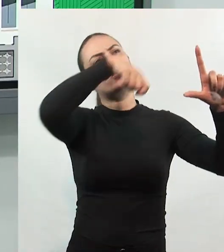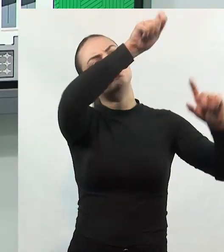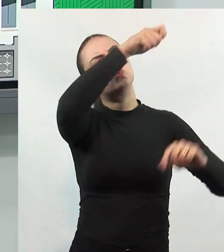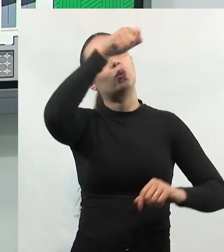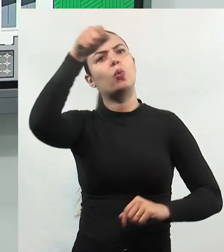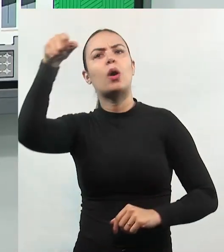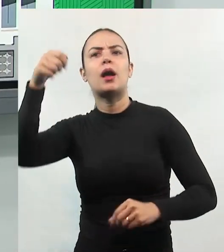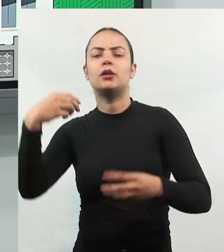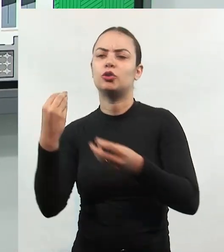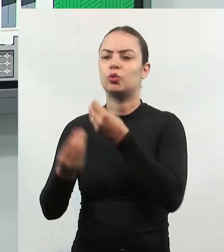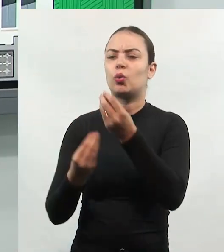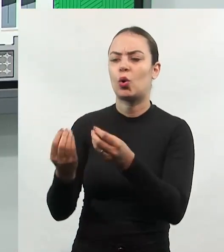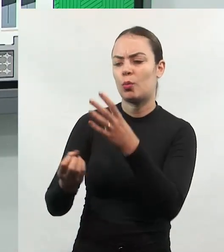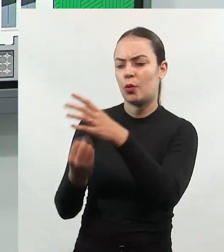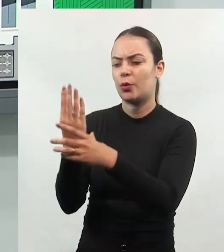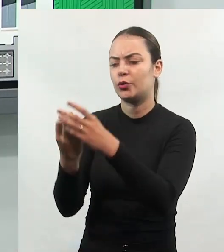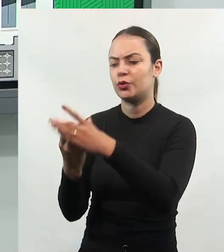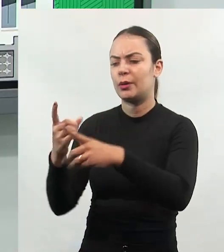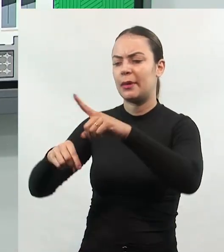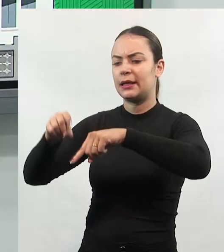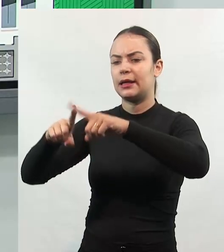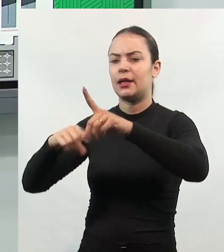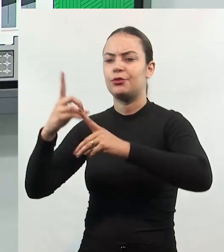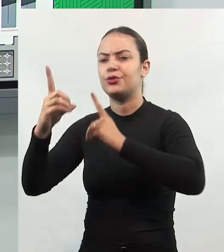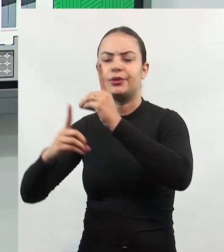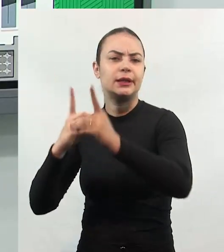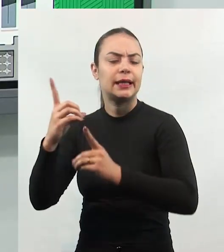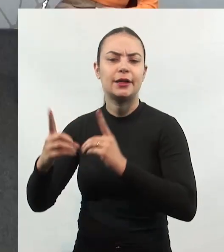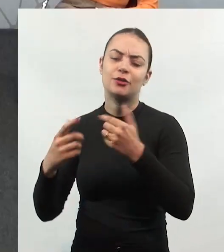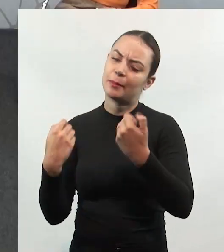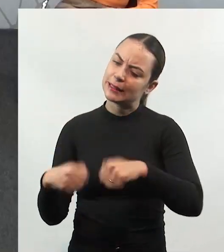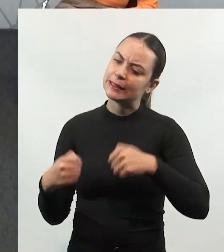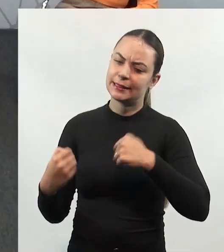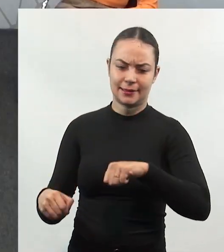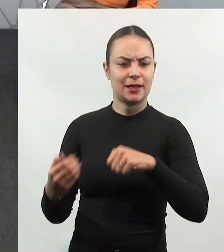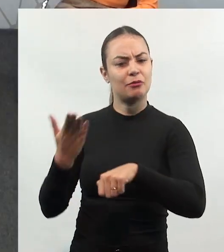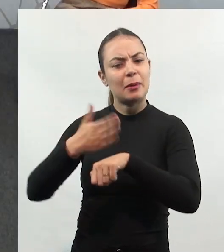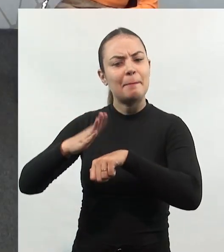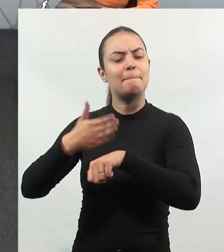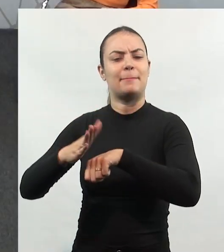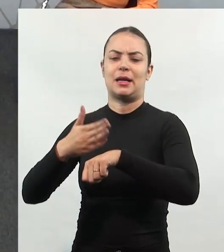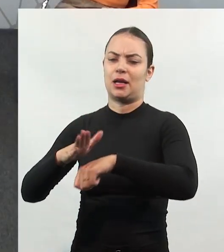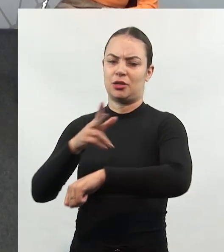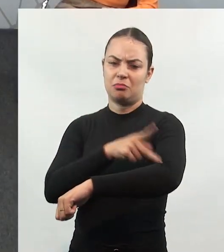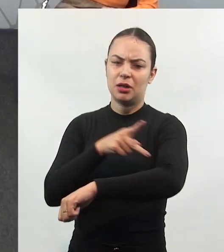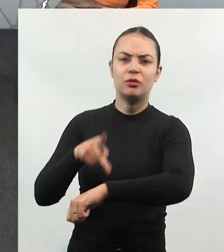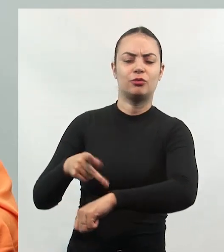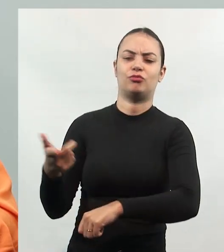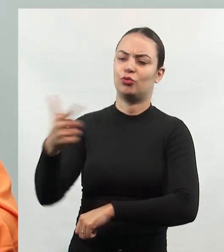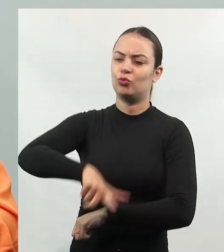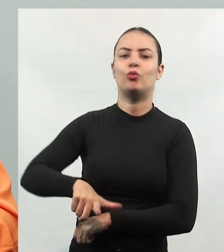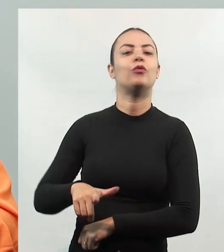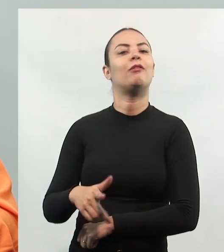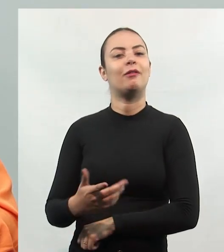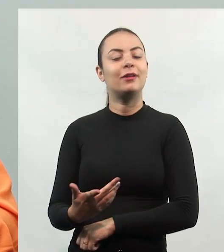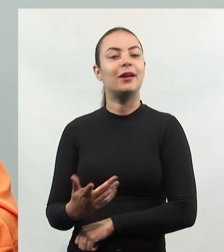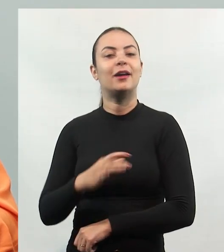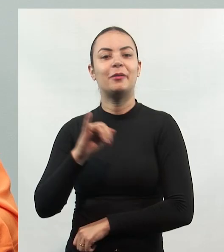formação de professores é essencial, né? Com certeza, o magistério, eu até digo assim que